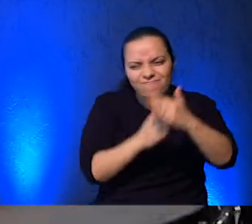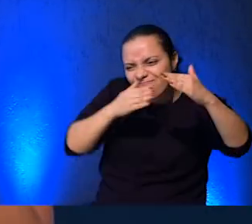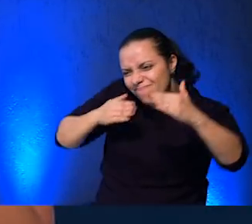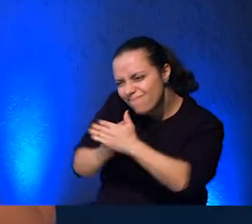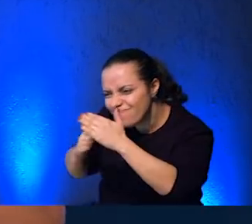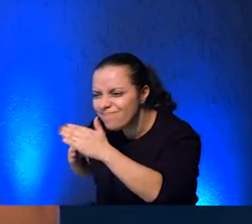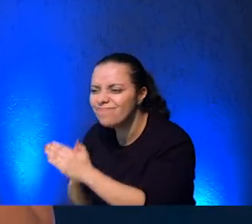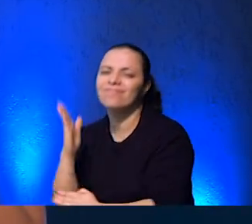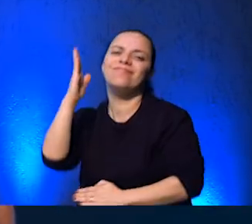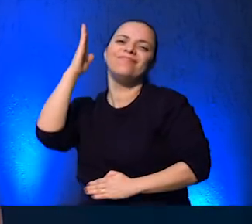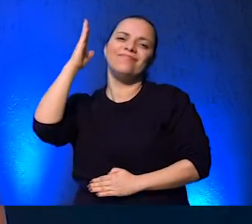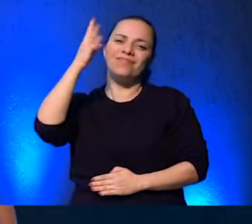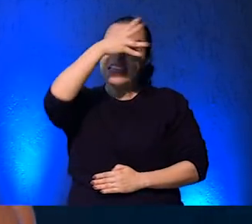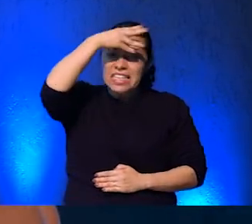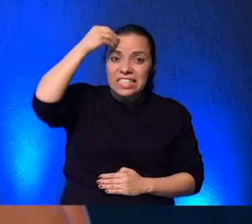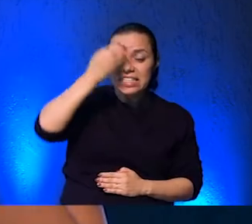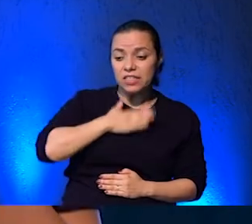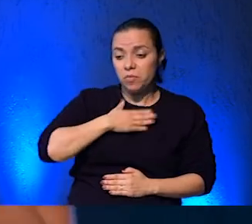possível